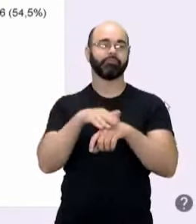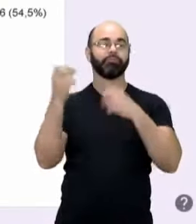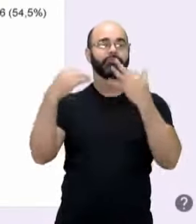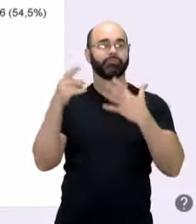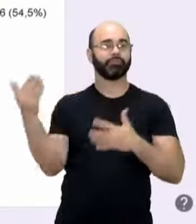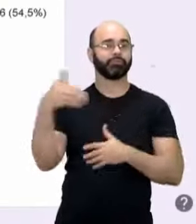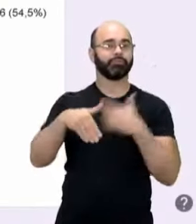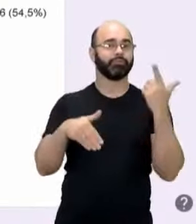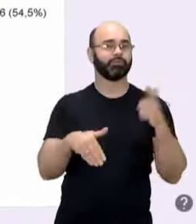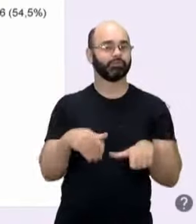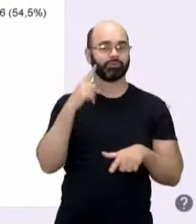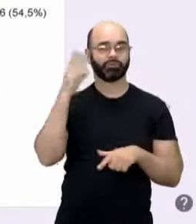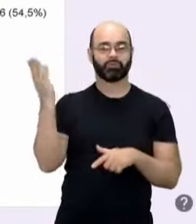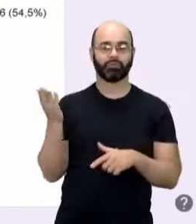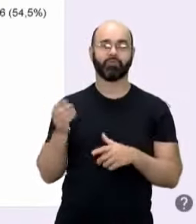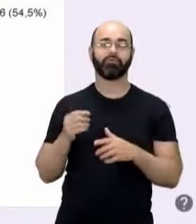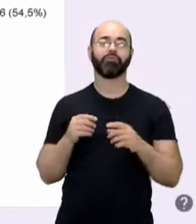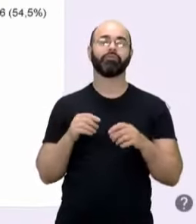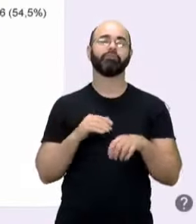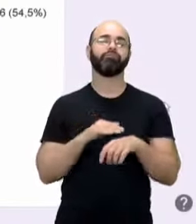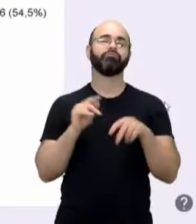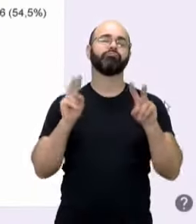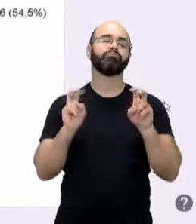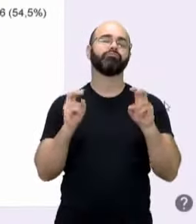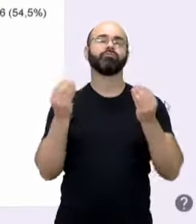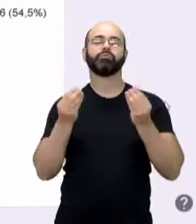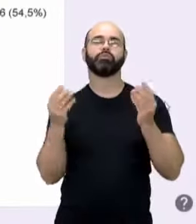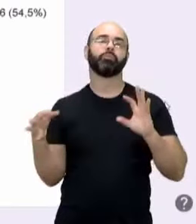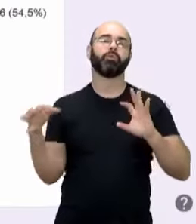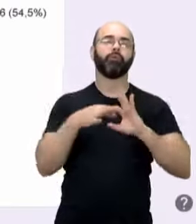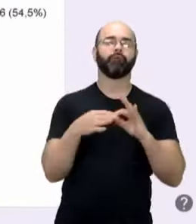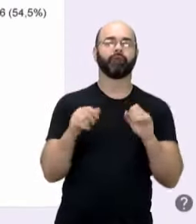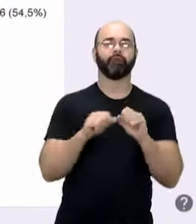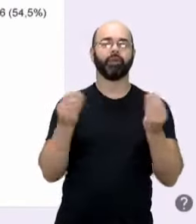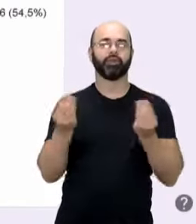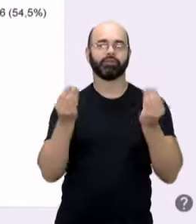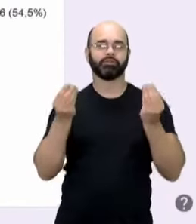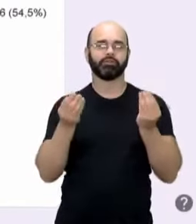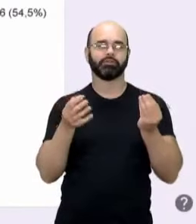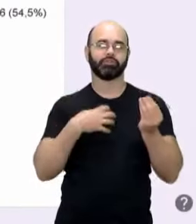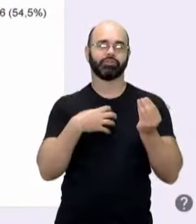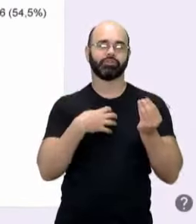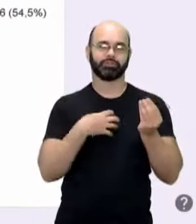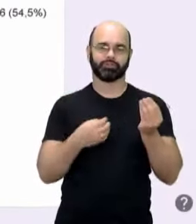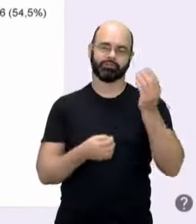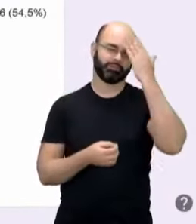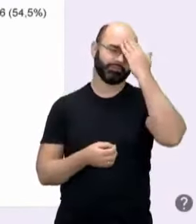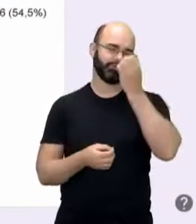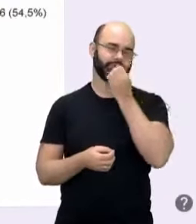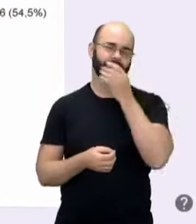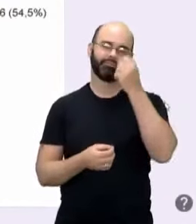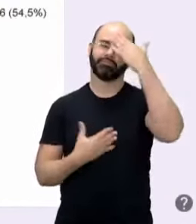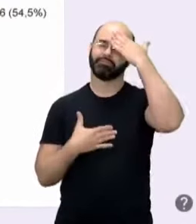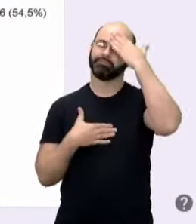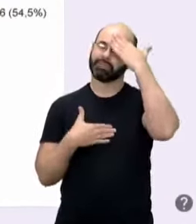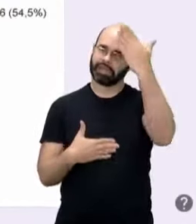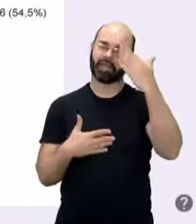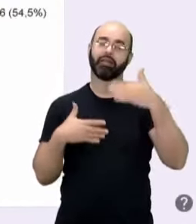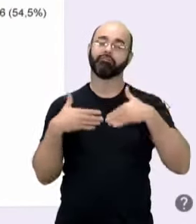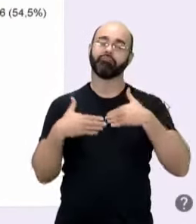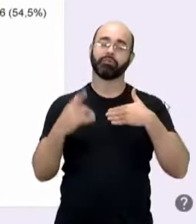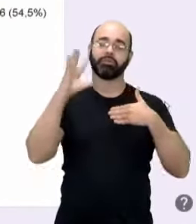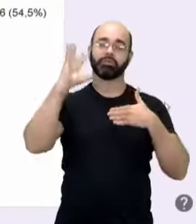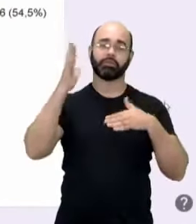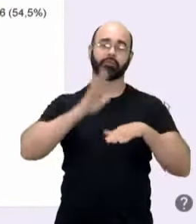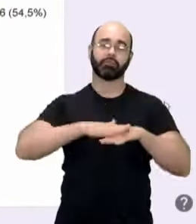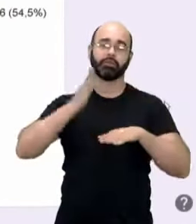de novo. Já tem uma ideia aí de como é que essa conexão tem sido feita. Então, muito obrigada. A gente vai ficar esperando mais resultados. E eu